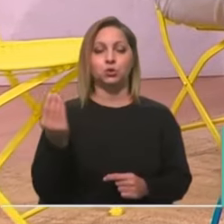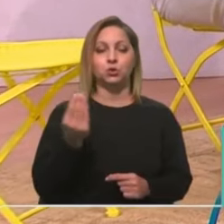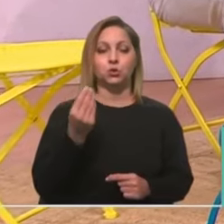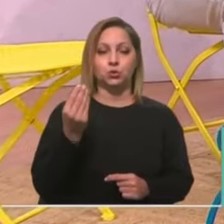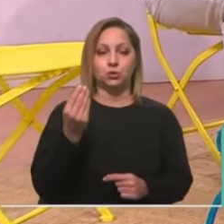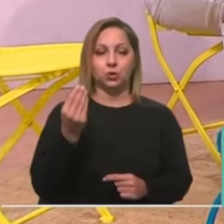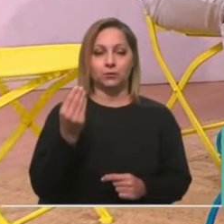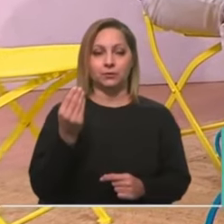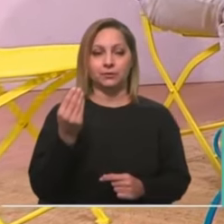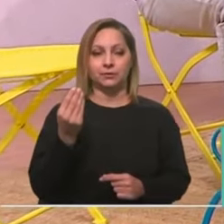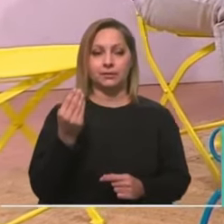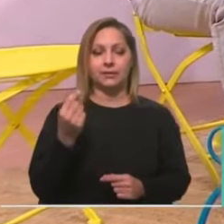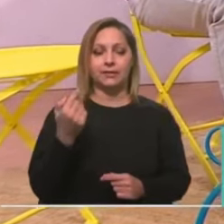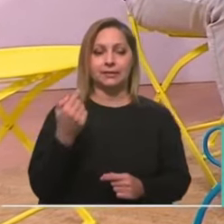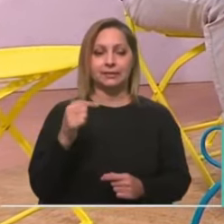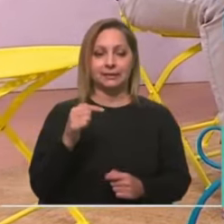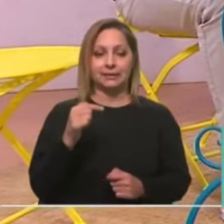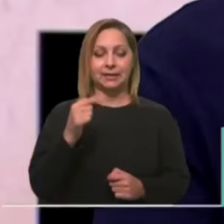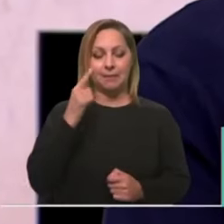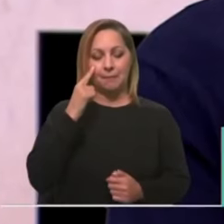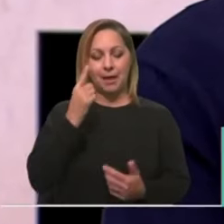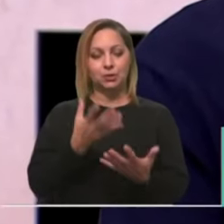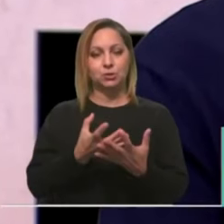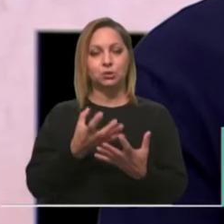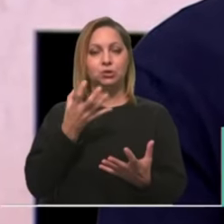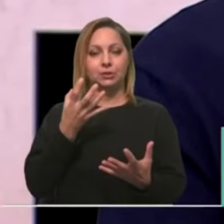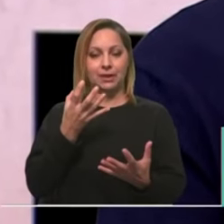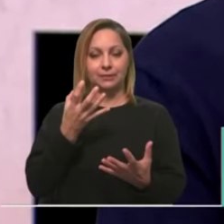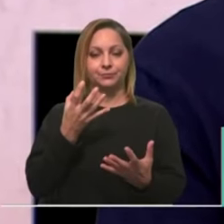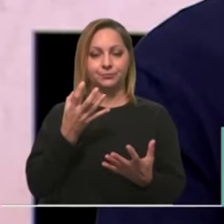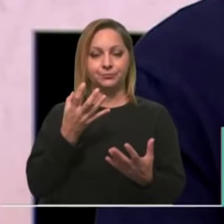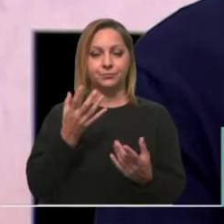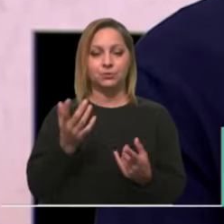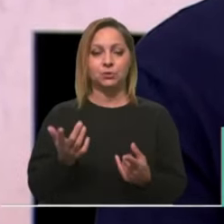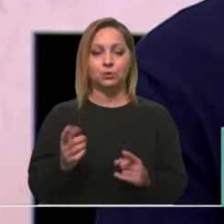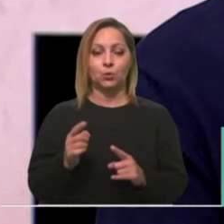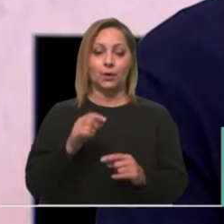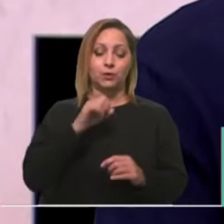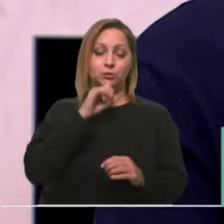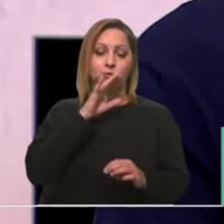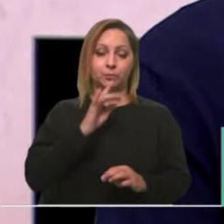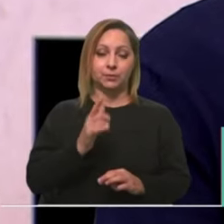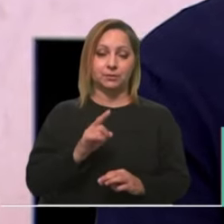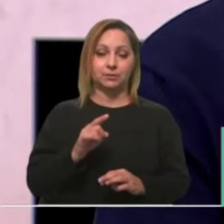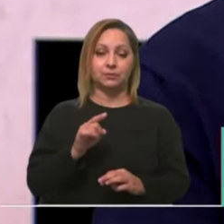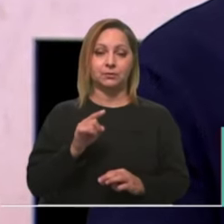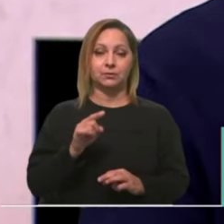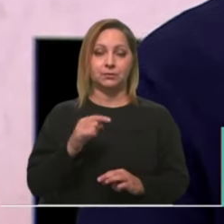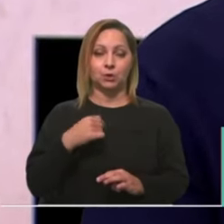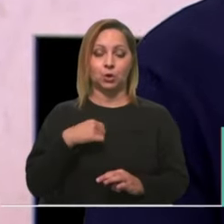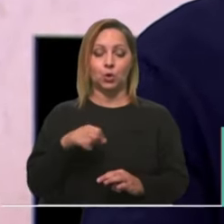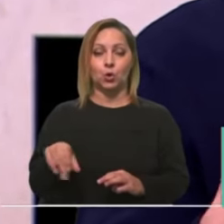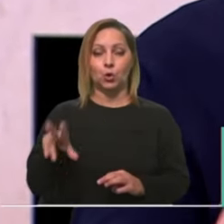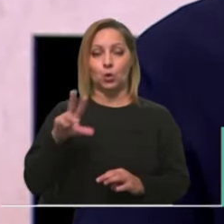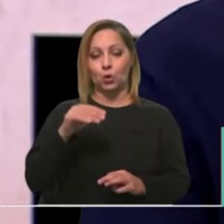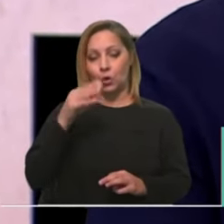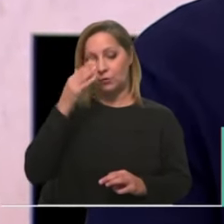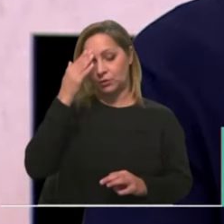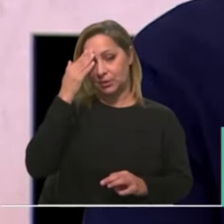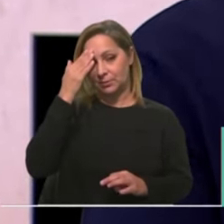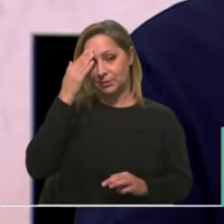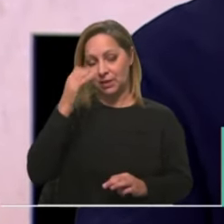Vênus, ganham aqui algum tipo de destaque. Não será de todo admirar que venham aí novos talentos, novas